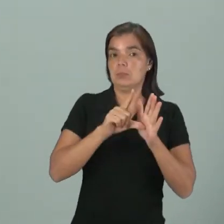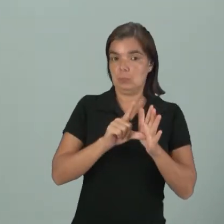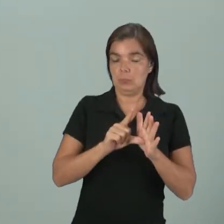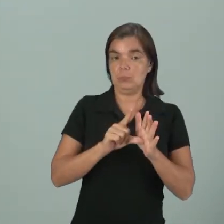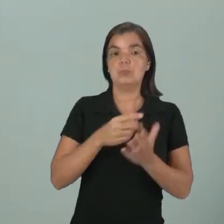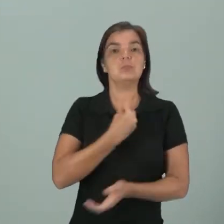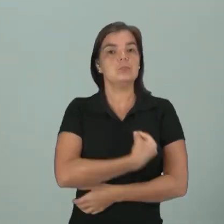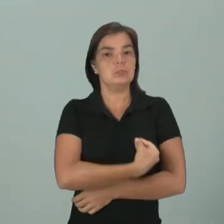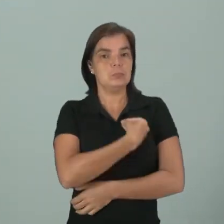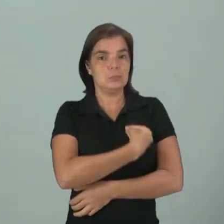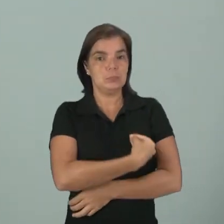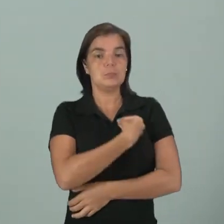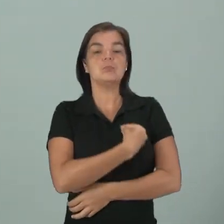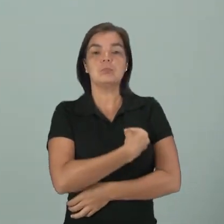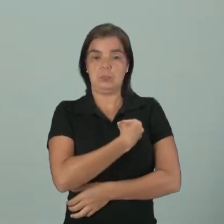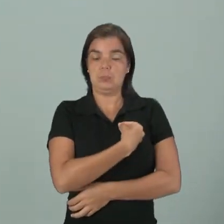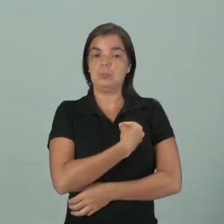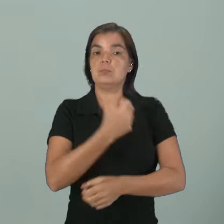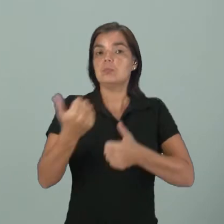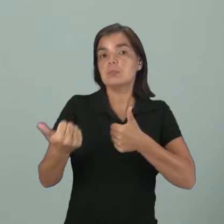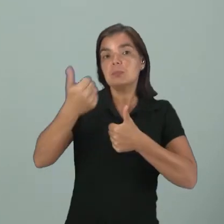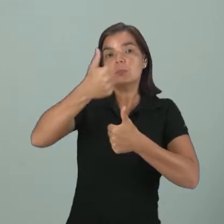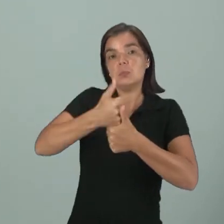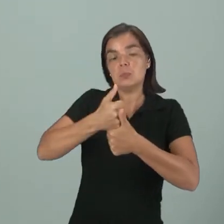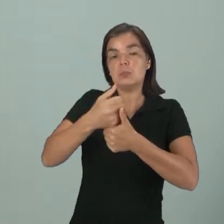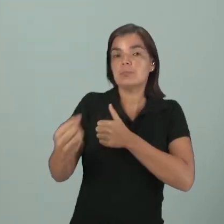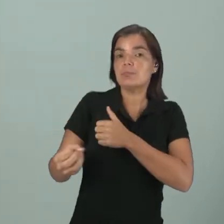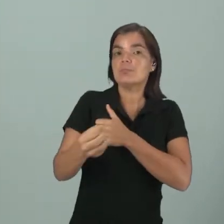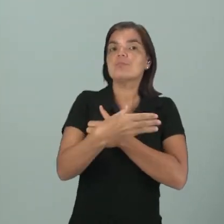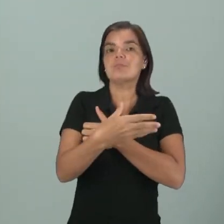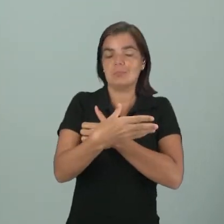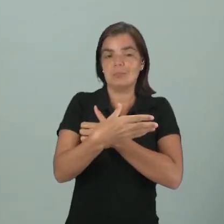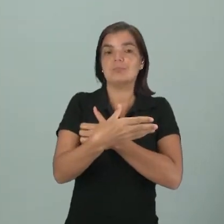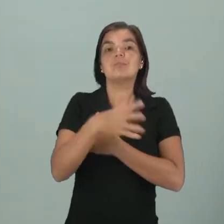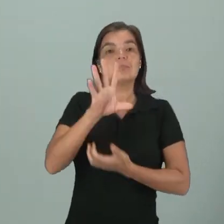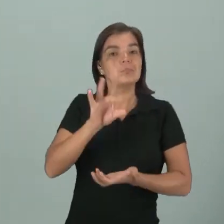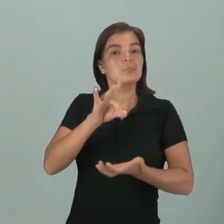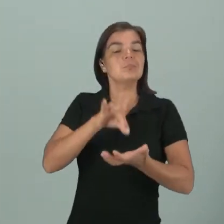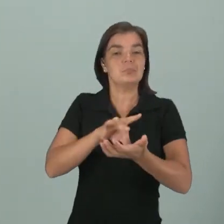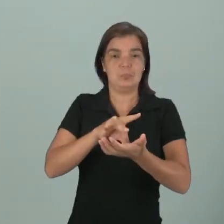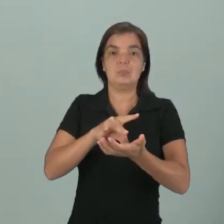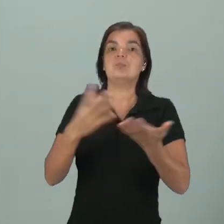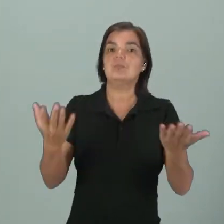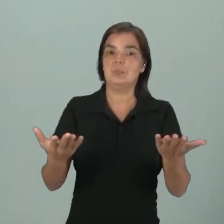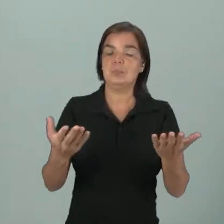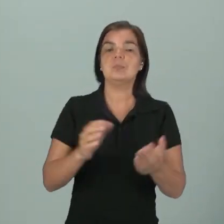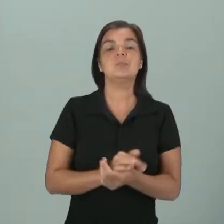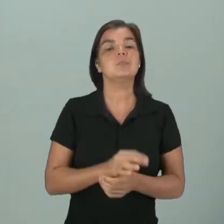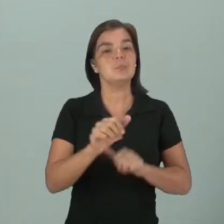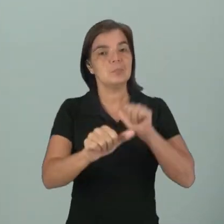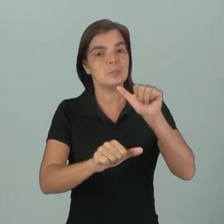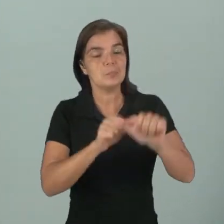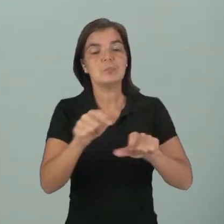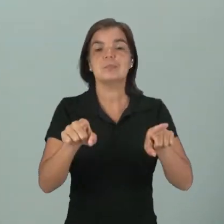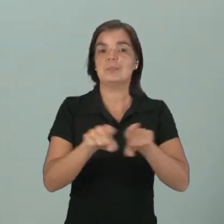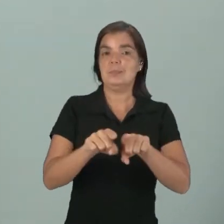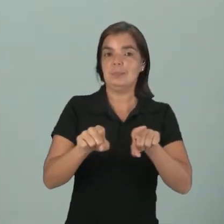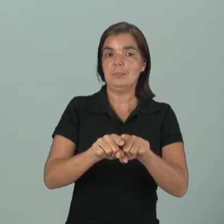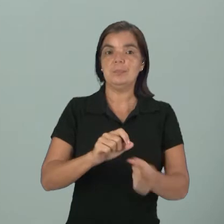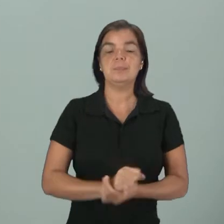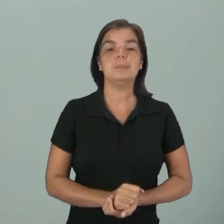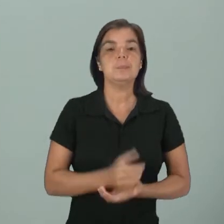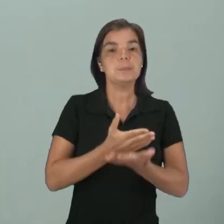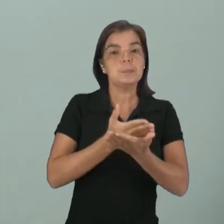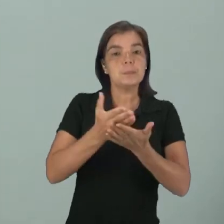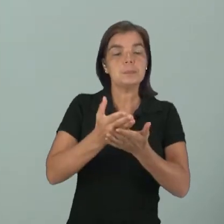anteriormente existente, ela foi substituída por uma nova realidade, por uma nova forma de ser. Então